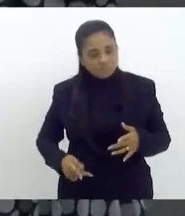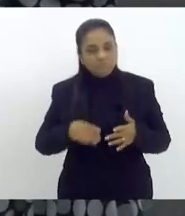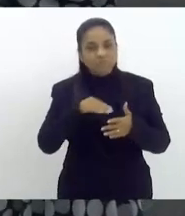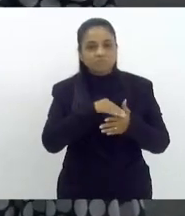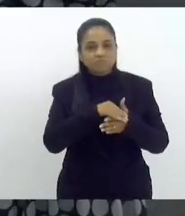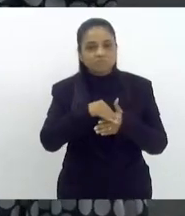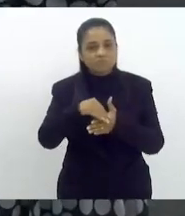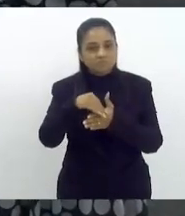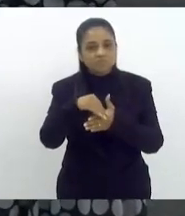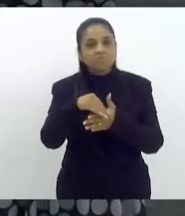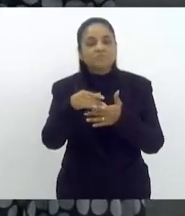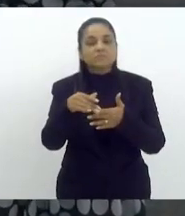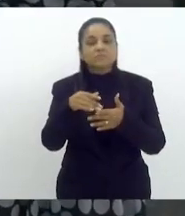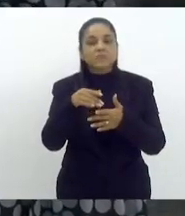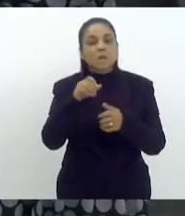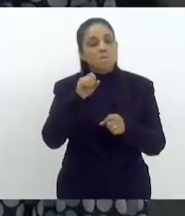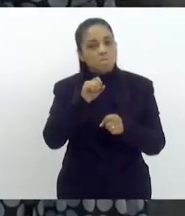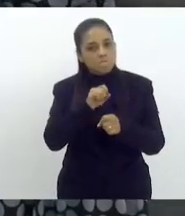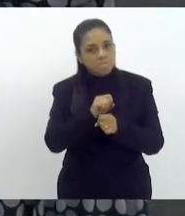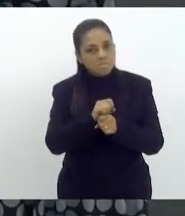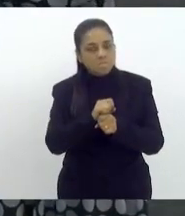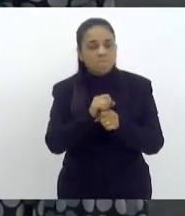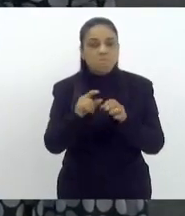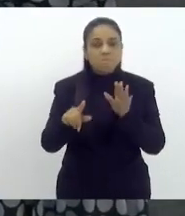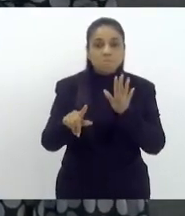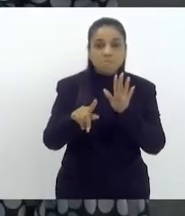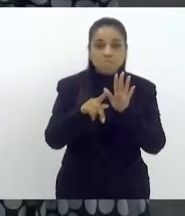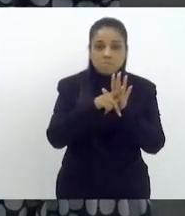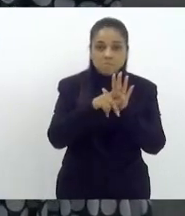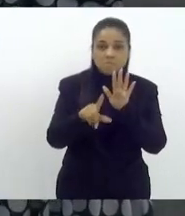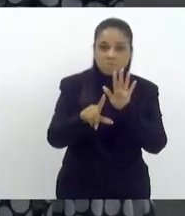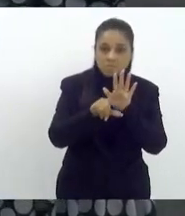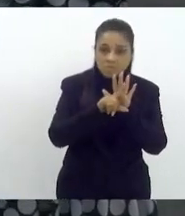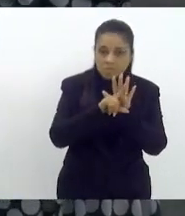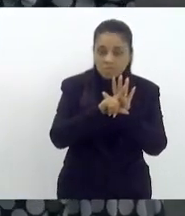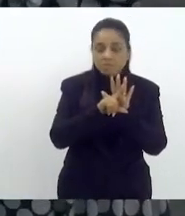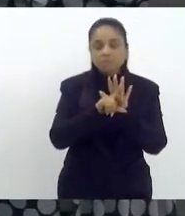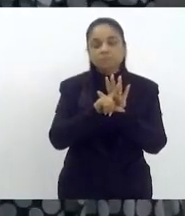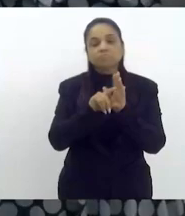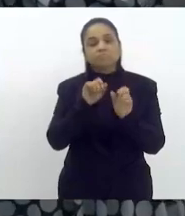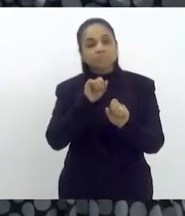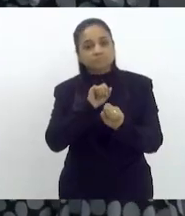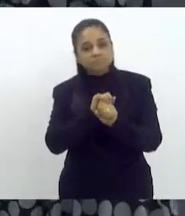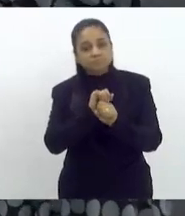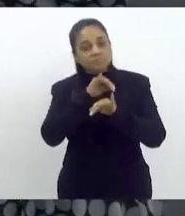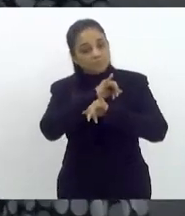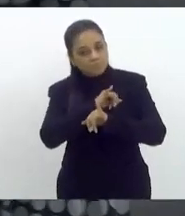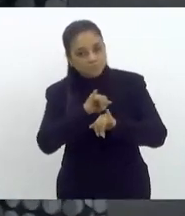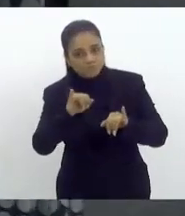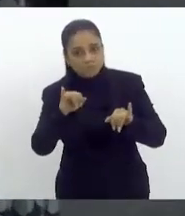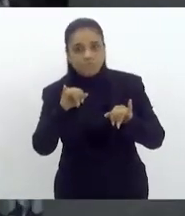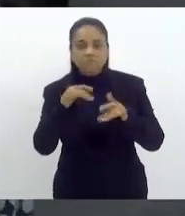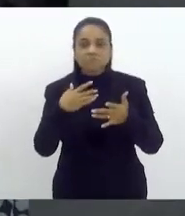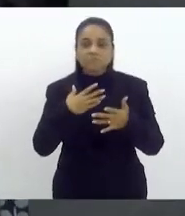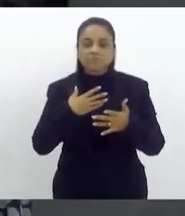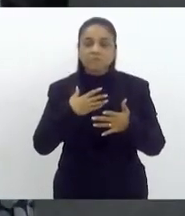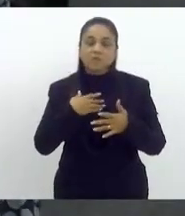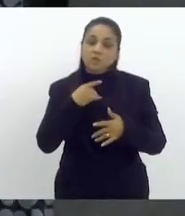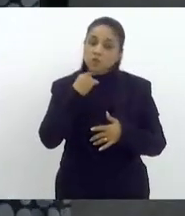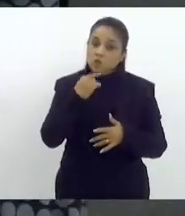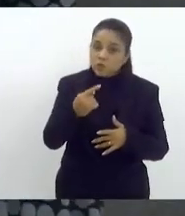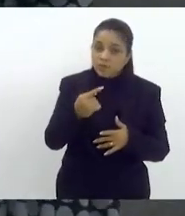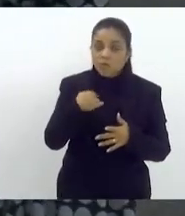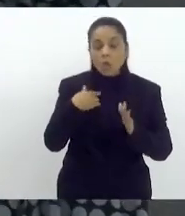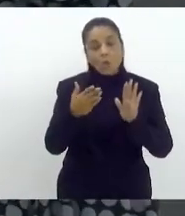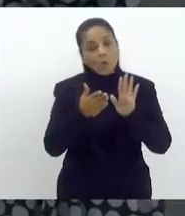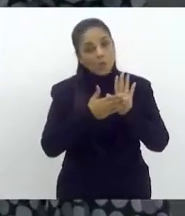de ter até uma pausa um pouco melhor quando terminar o projeto agora Se ficar alguma dúvida eu proponho que